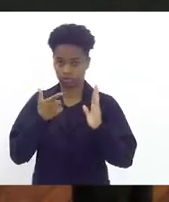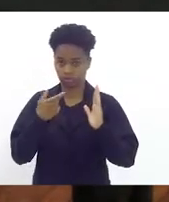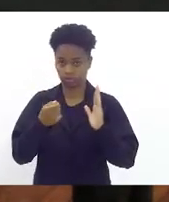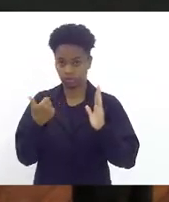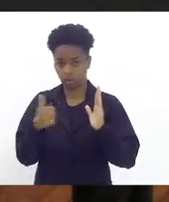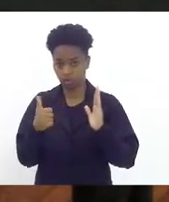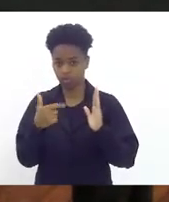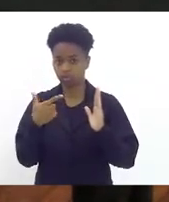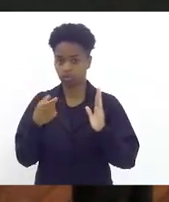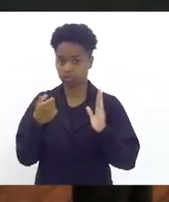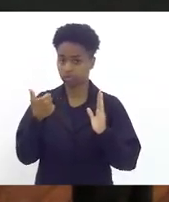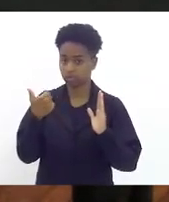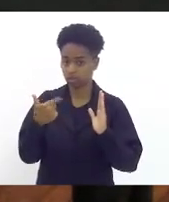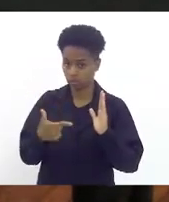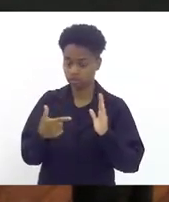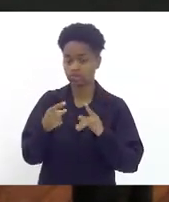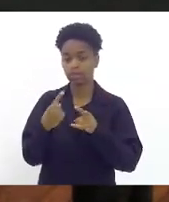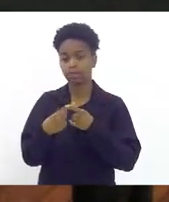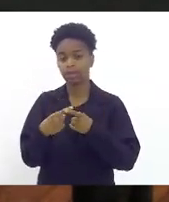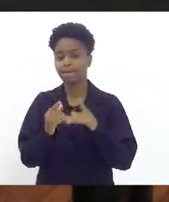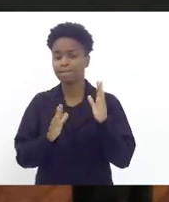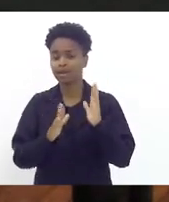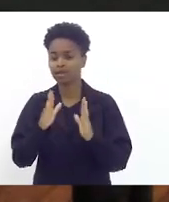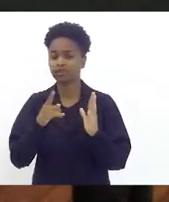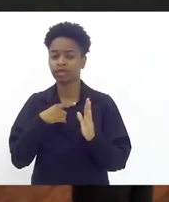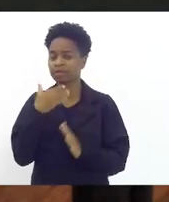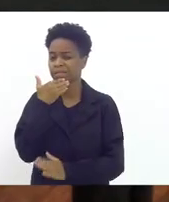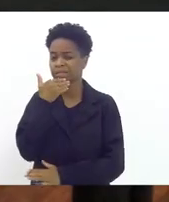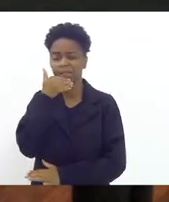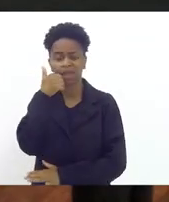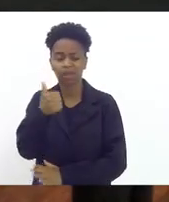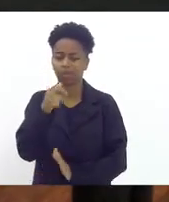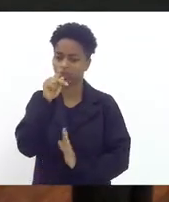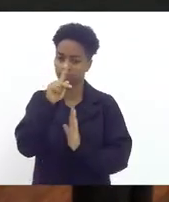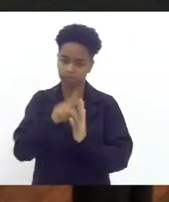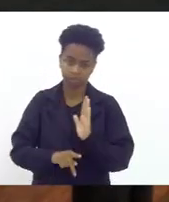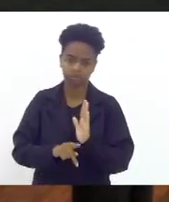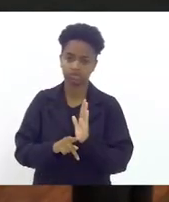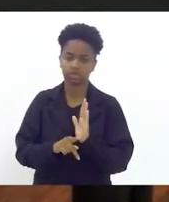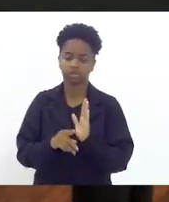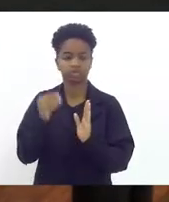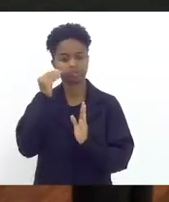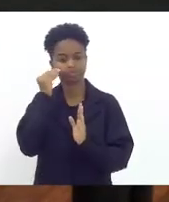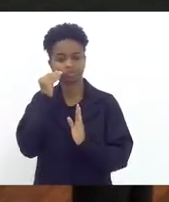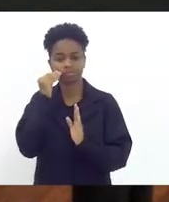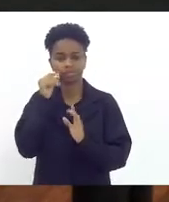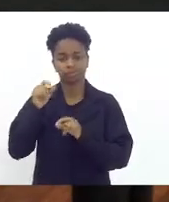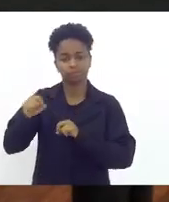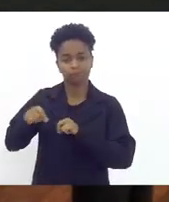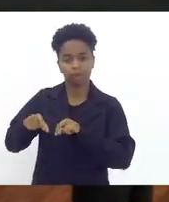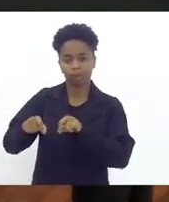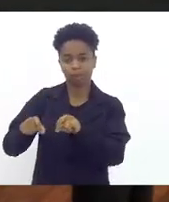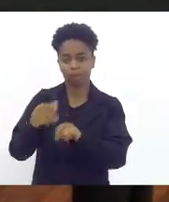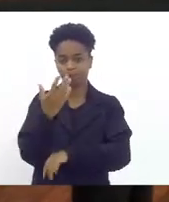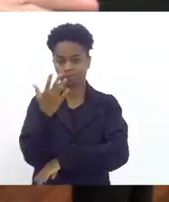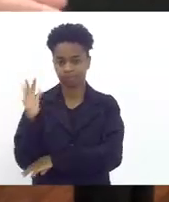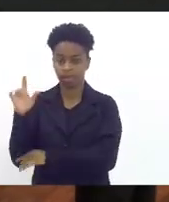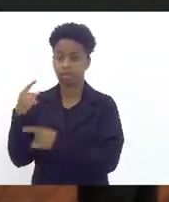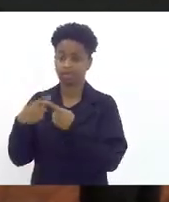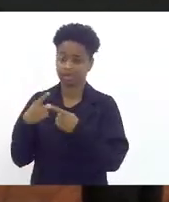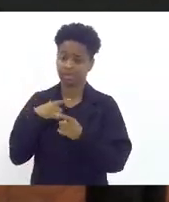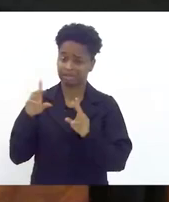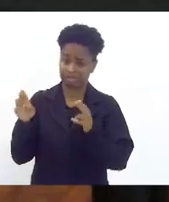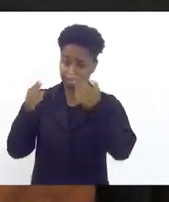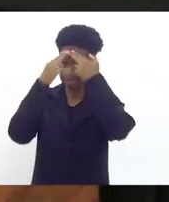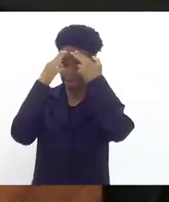2012 porque foi uma gestão que teve um dos melhores projetos de recuperação que foi depois do trauma de